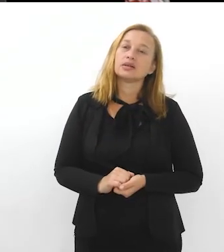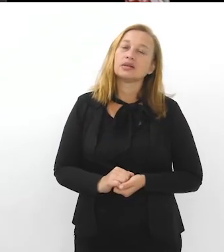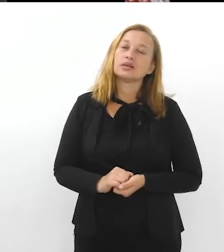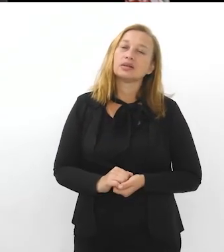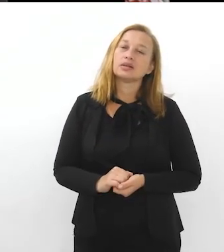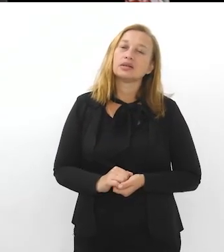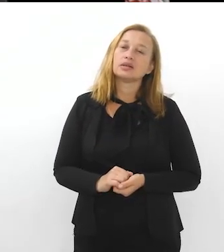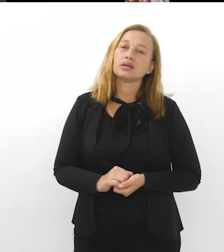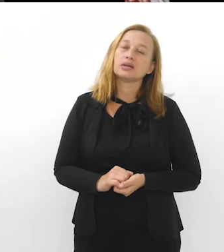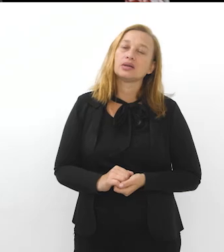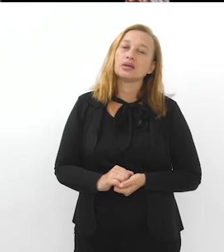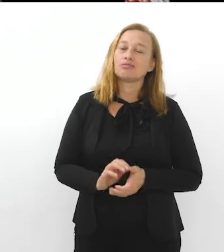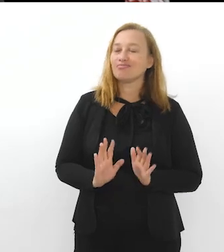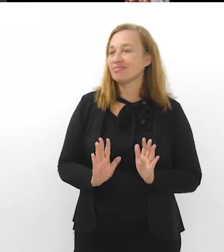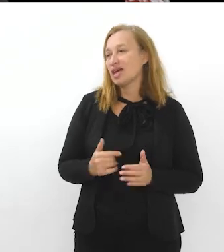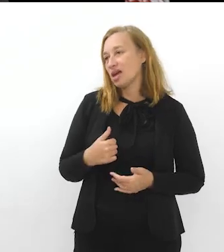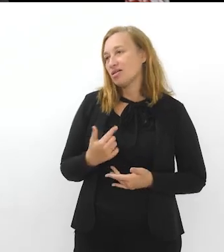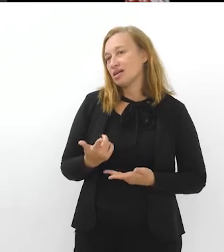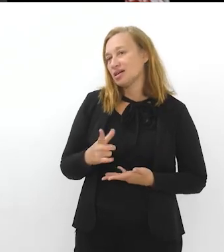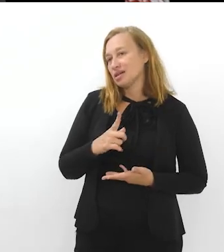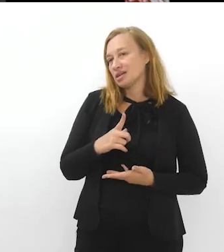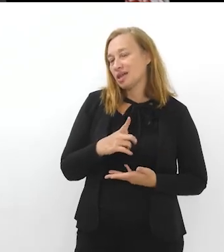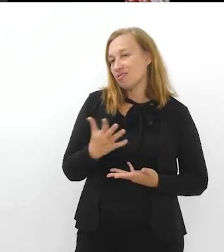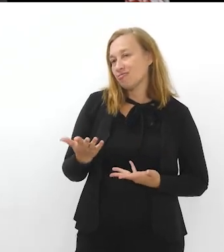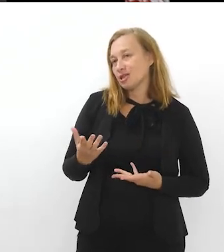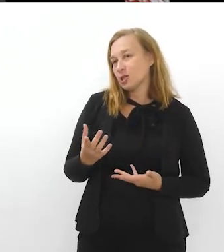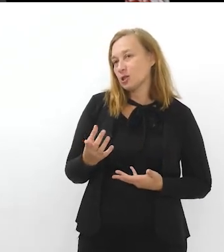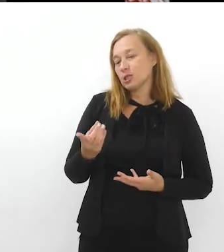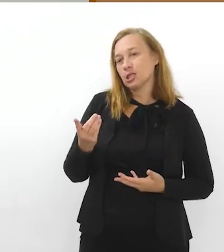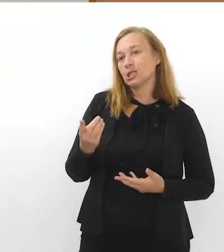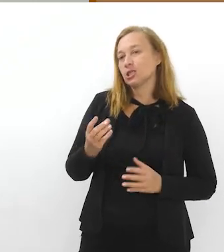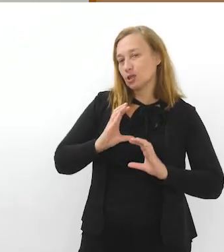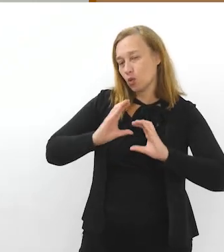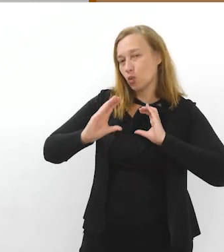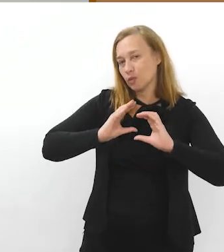você, te elogiam? Como é que é? Mostra, fala pra gente.